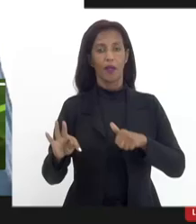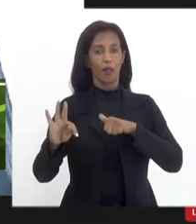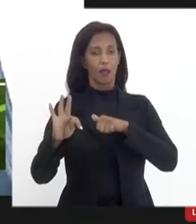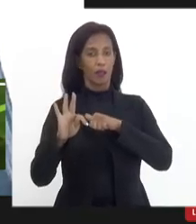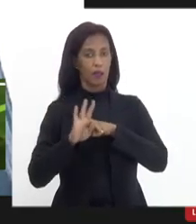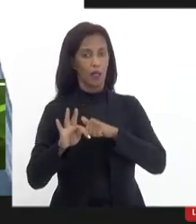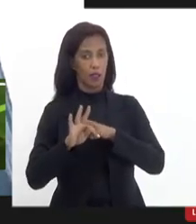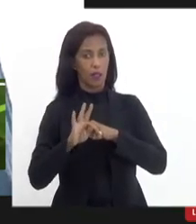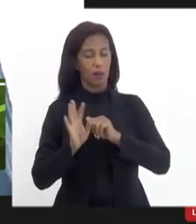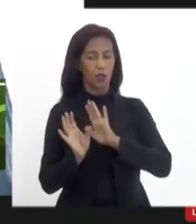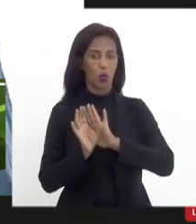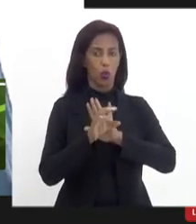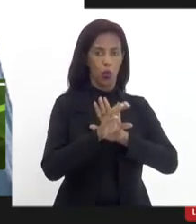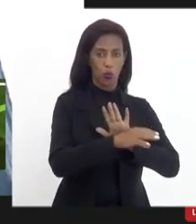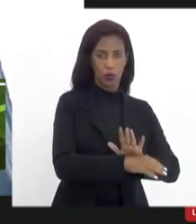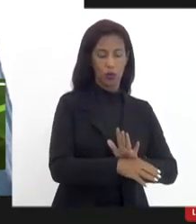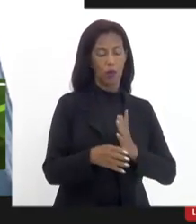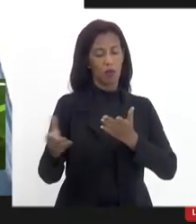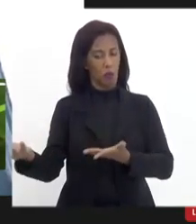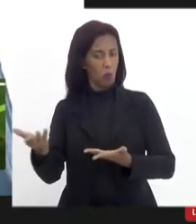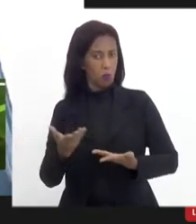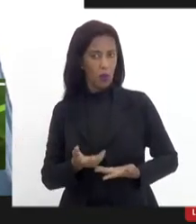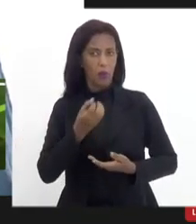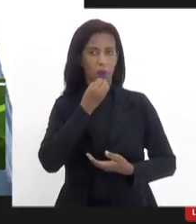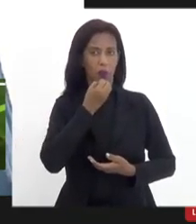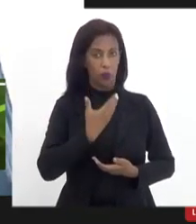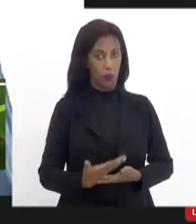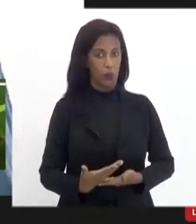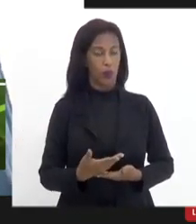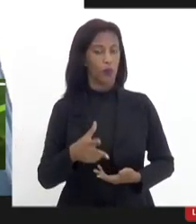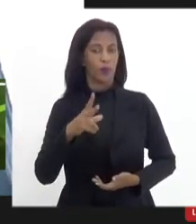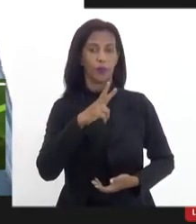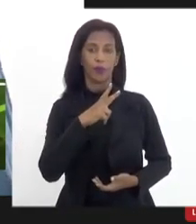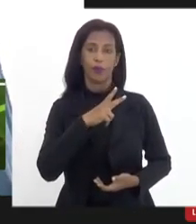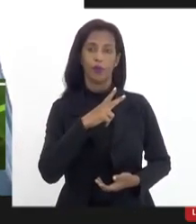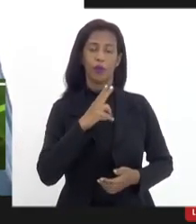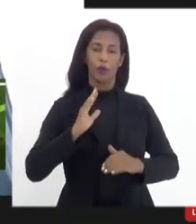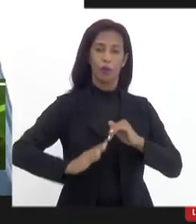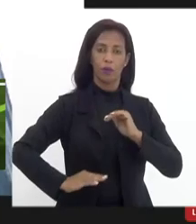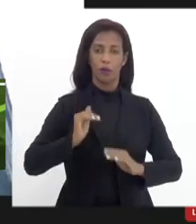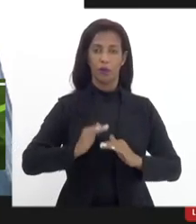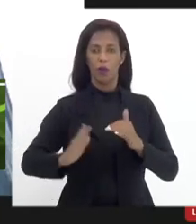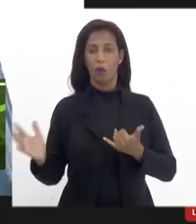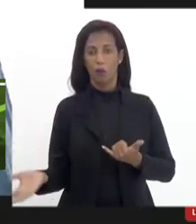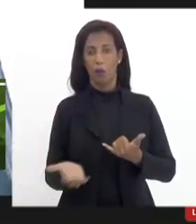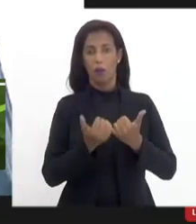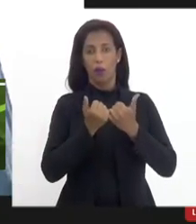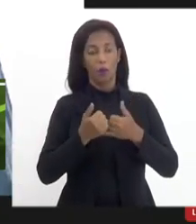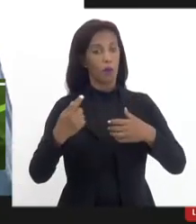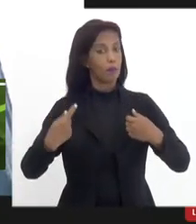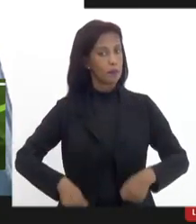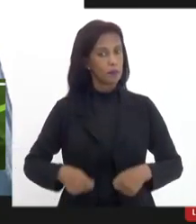tecnicamente, conceitualmente, ela é muito bem-vinda, acho, particularmente como profissional do patrimônio, ela necessária,